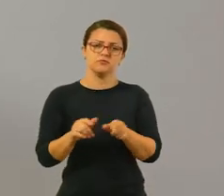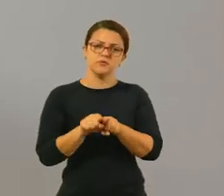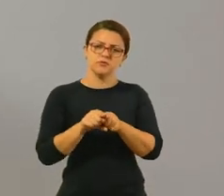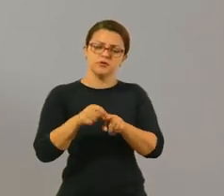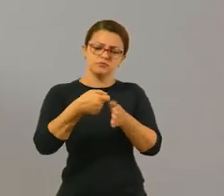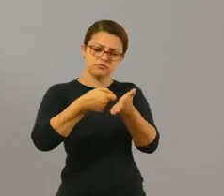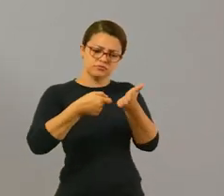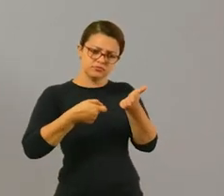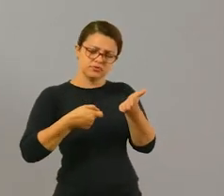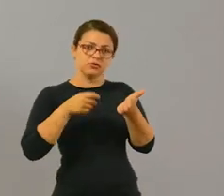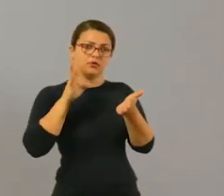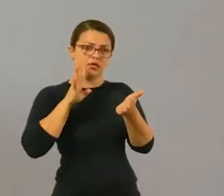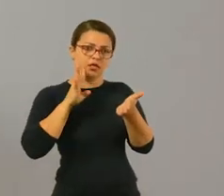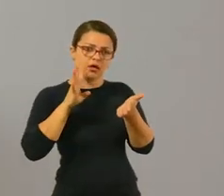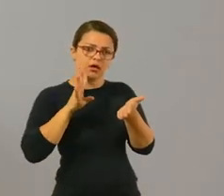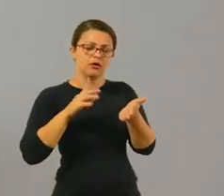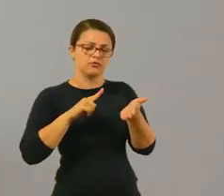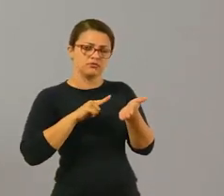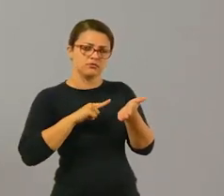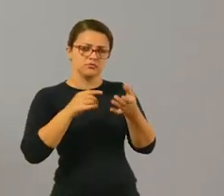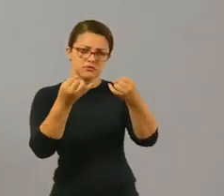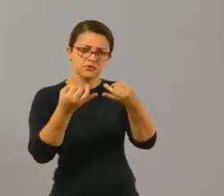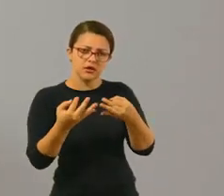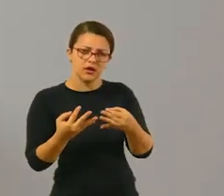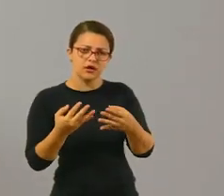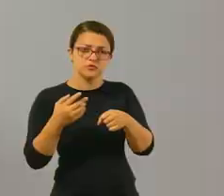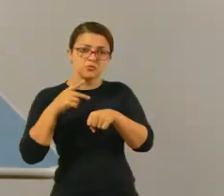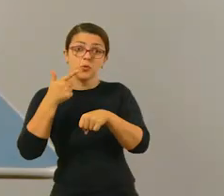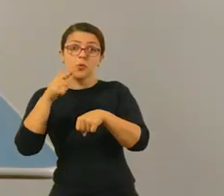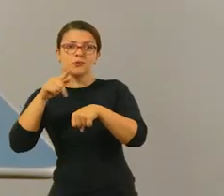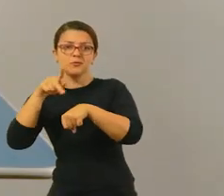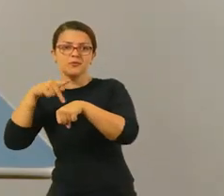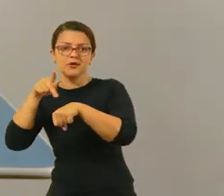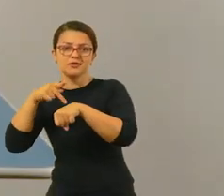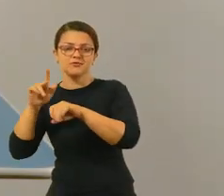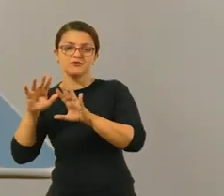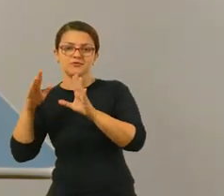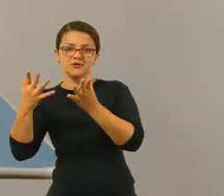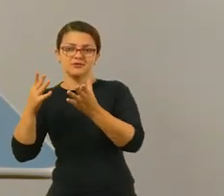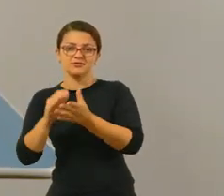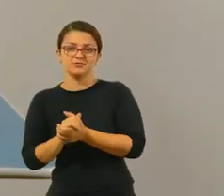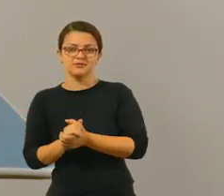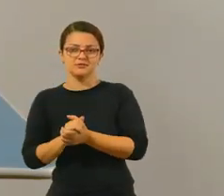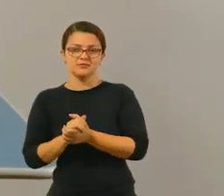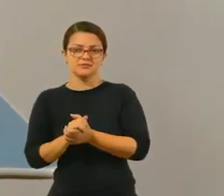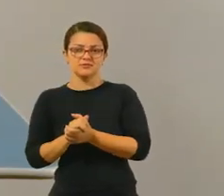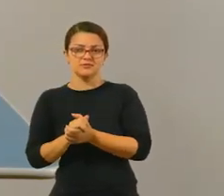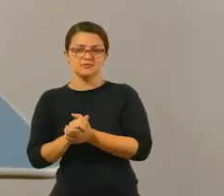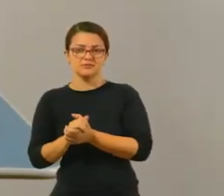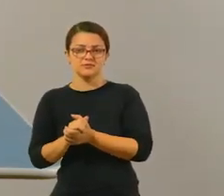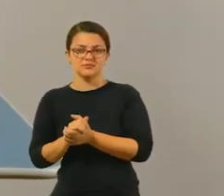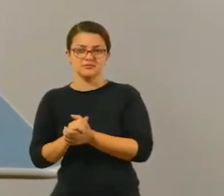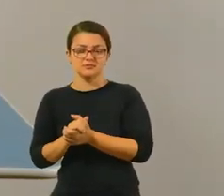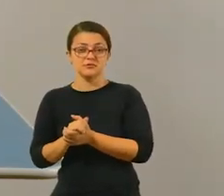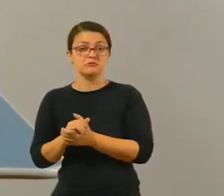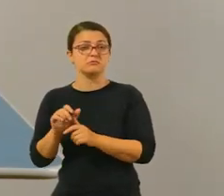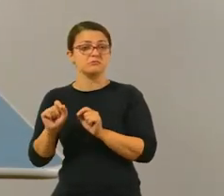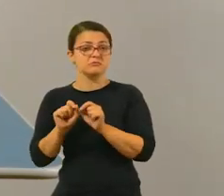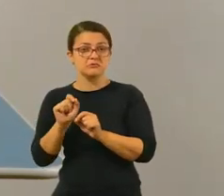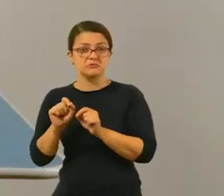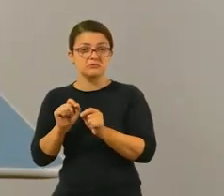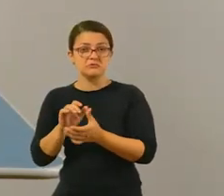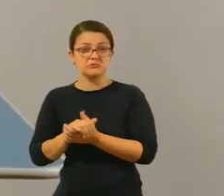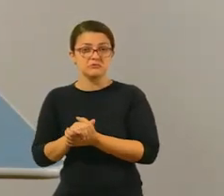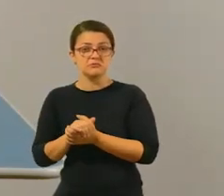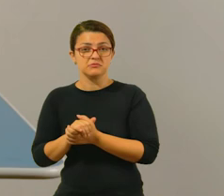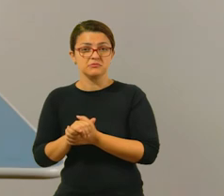algumas datas que são comemoradas em outros países e aqui não. Por exemplo, St. Patrick's Day, Veterans Day, que é o dia